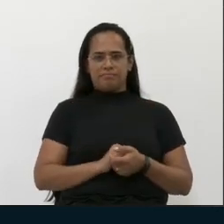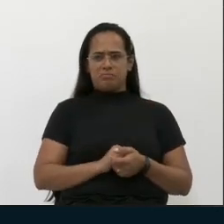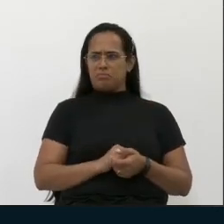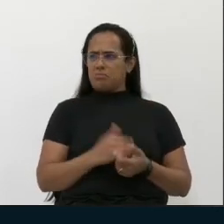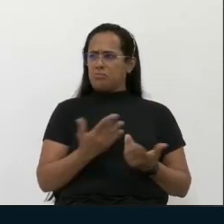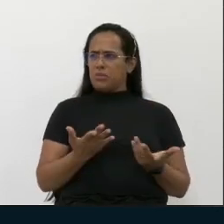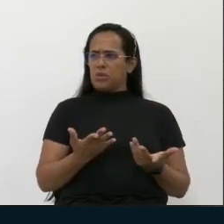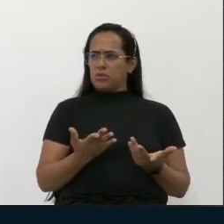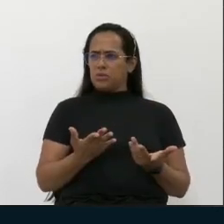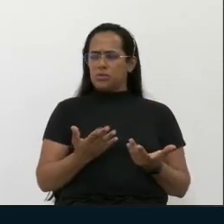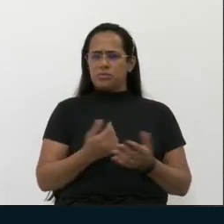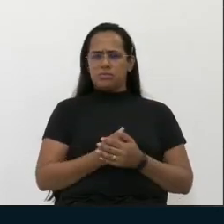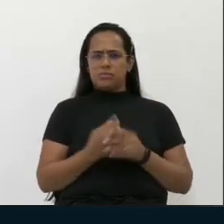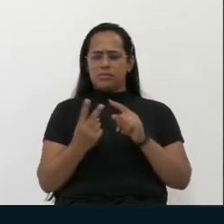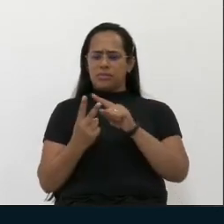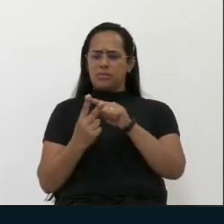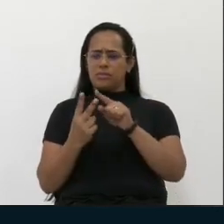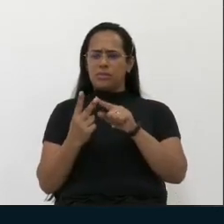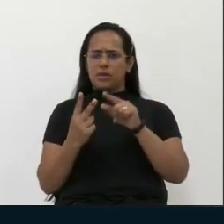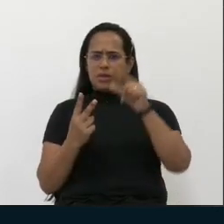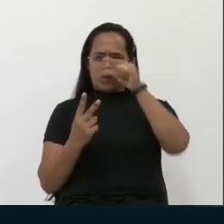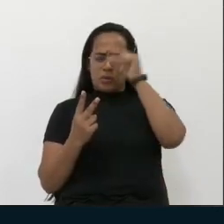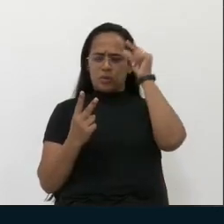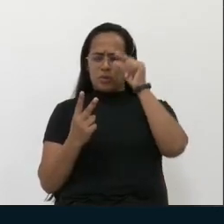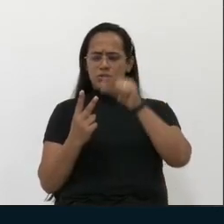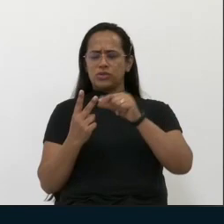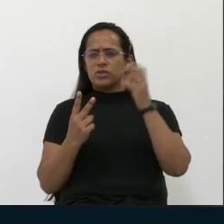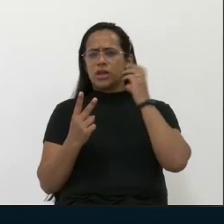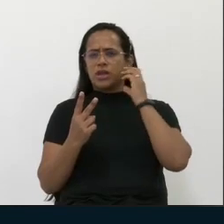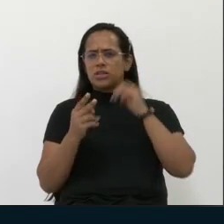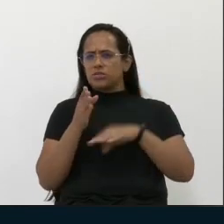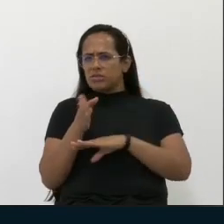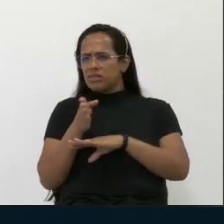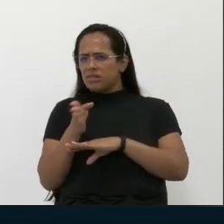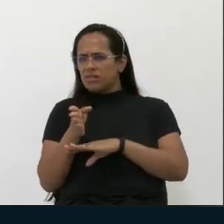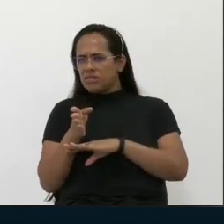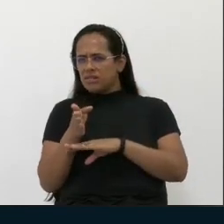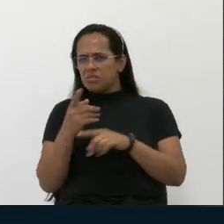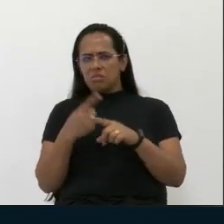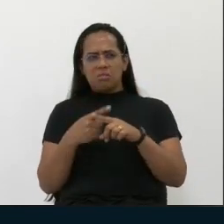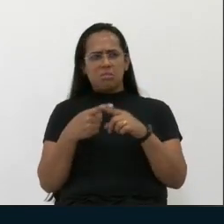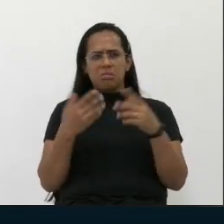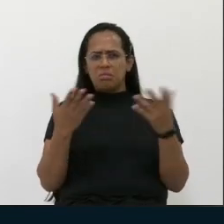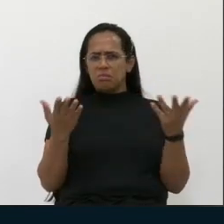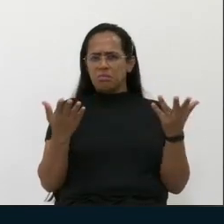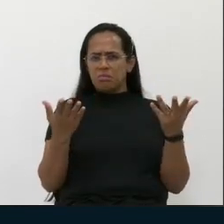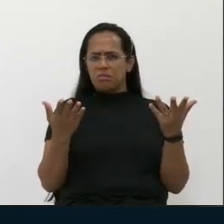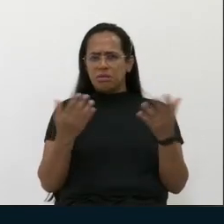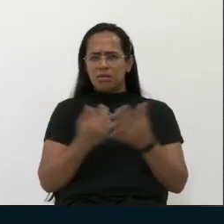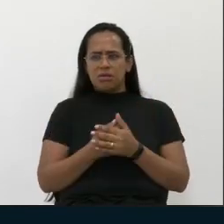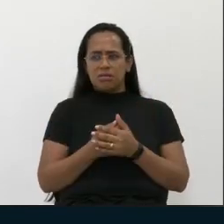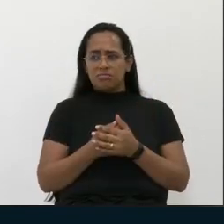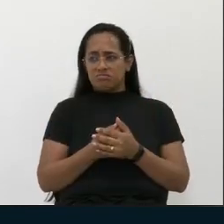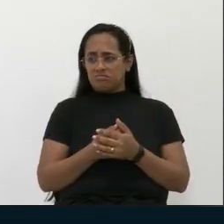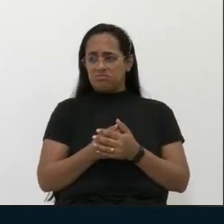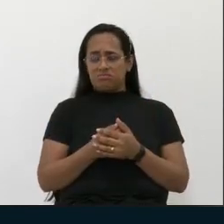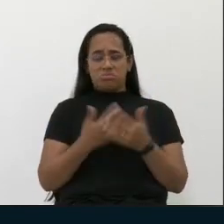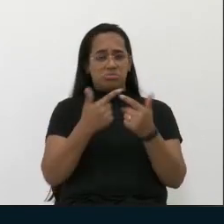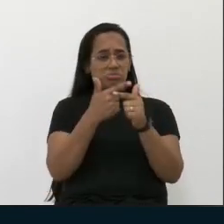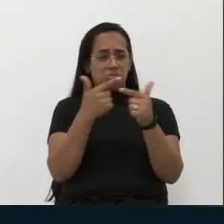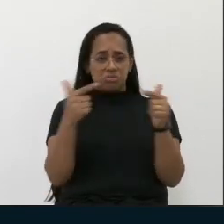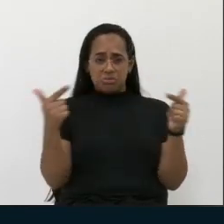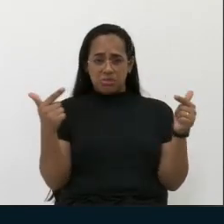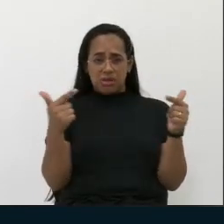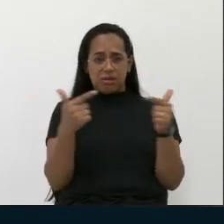o Tarcísio estão indo lá? O que eles estão fazendo? Por que eles falam tanto? Porque eles não têm o que entregar. Eles estão dizendo que a obra é deles, mas não